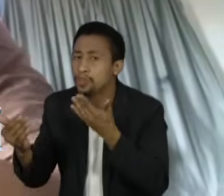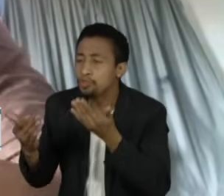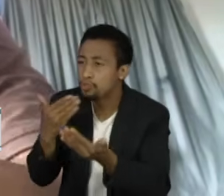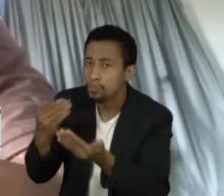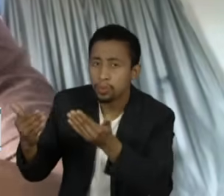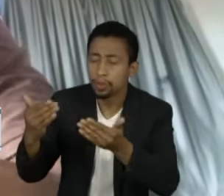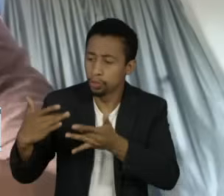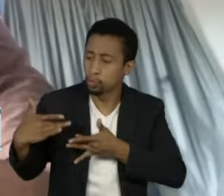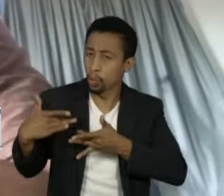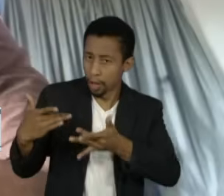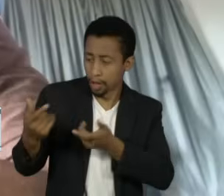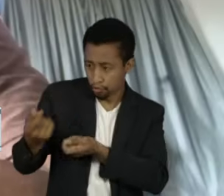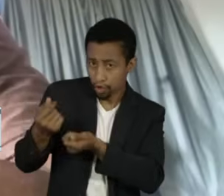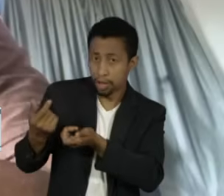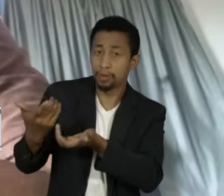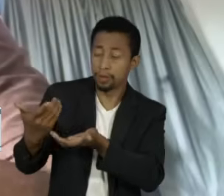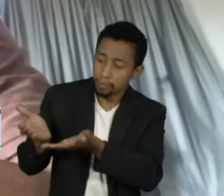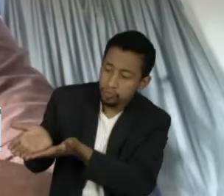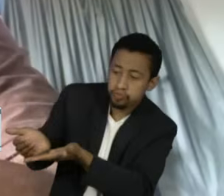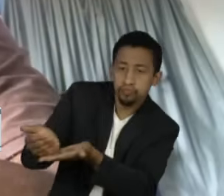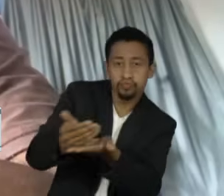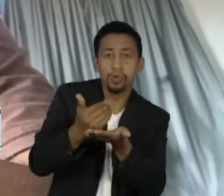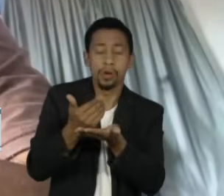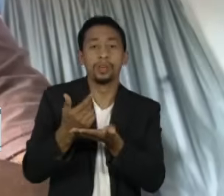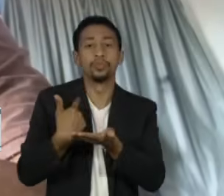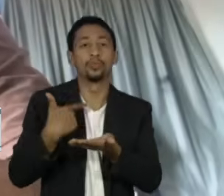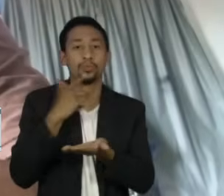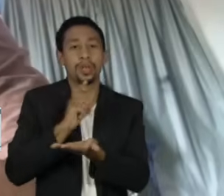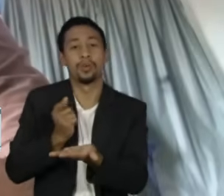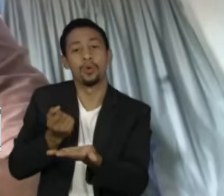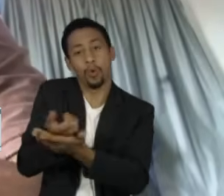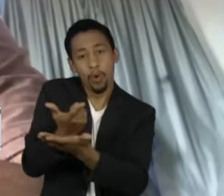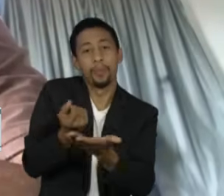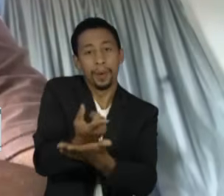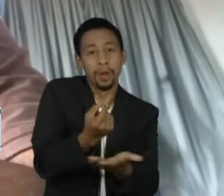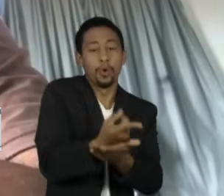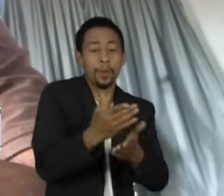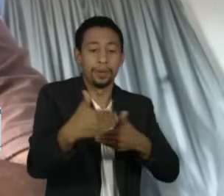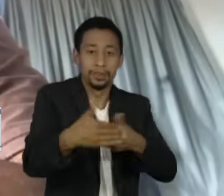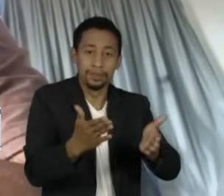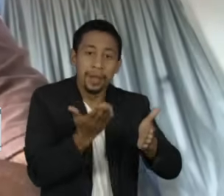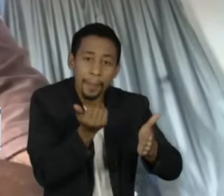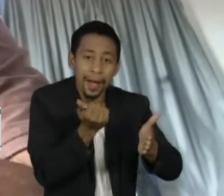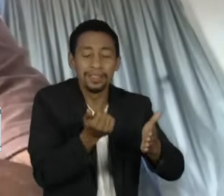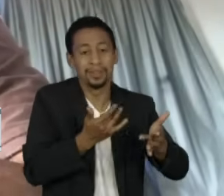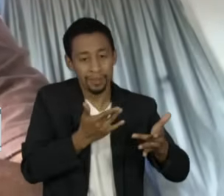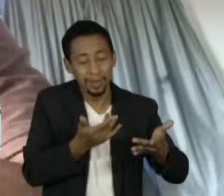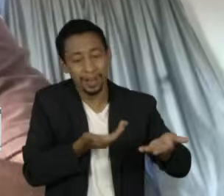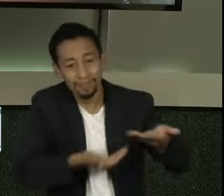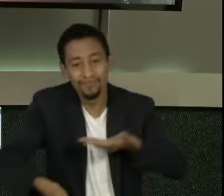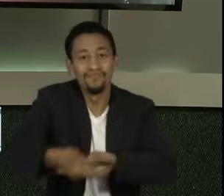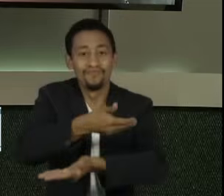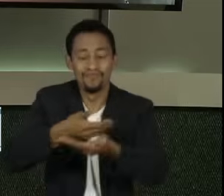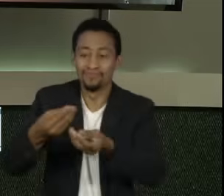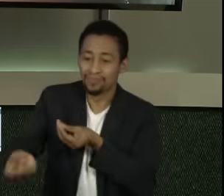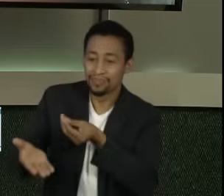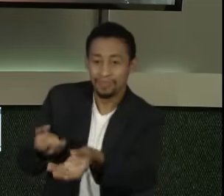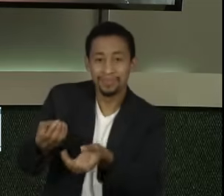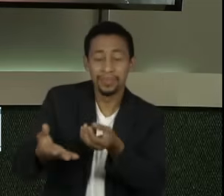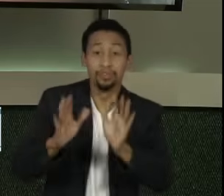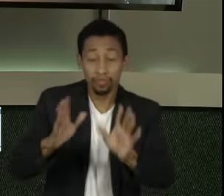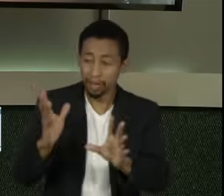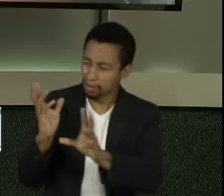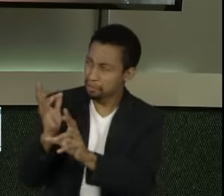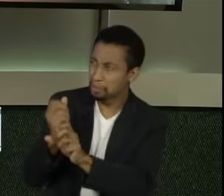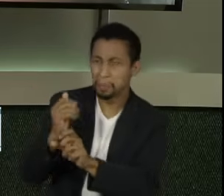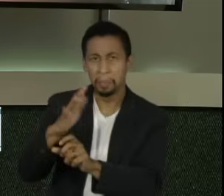já conseguiu, cara, a gente já está na 11ª comunidade, assim, foram mais de 1.500 cestas,